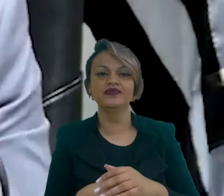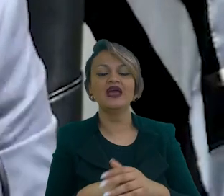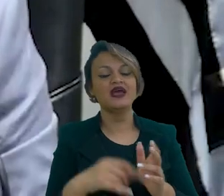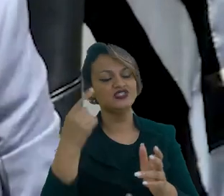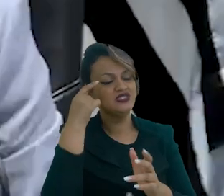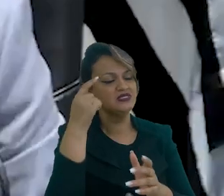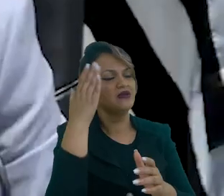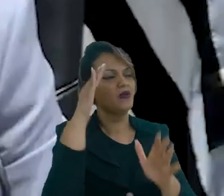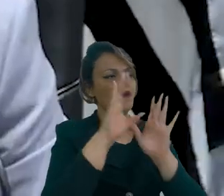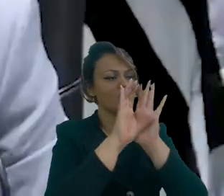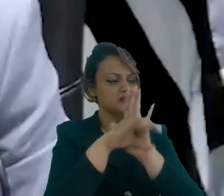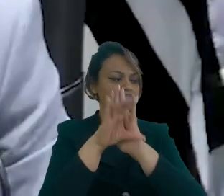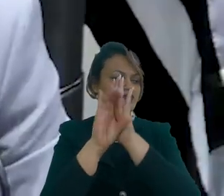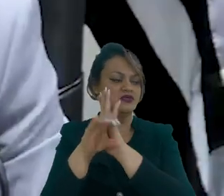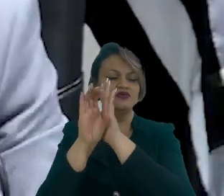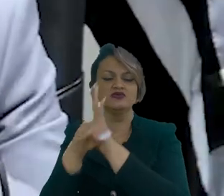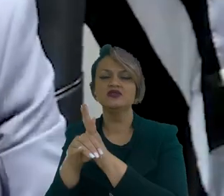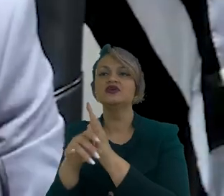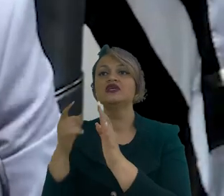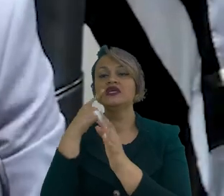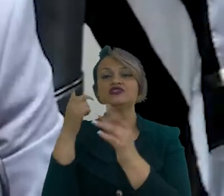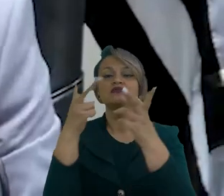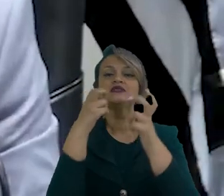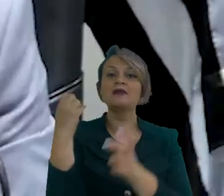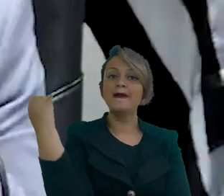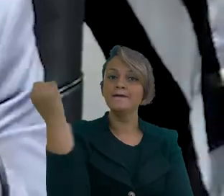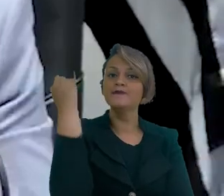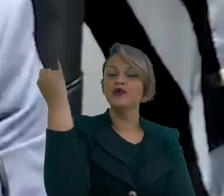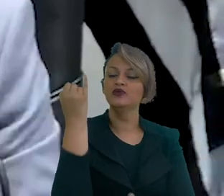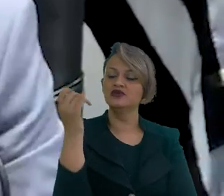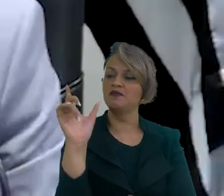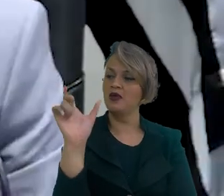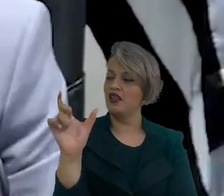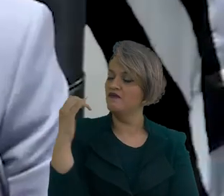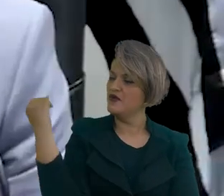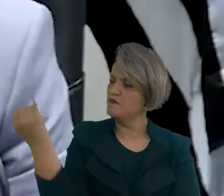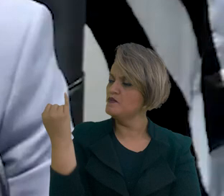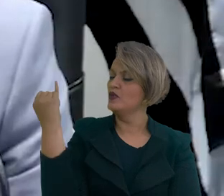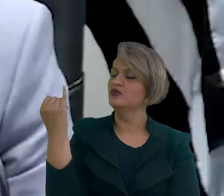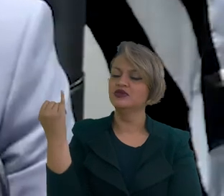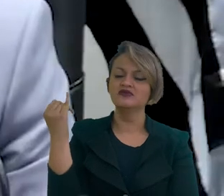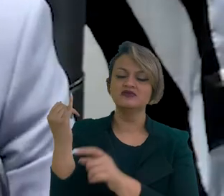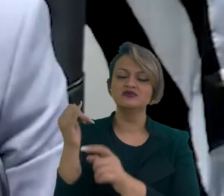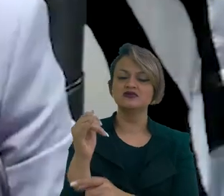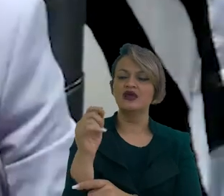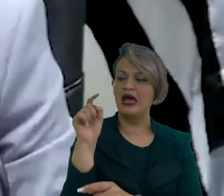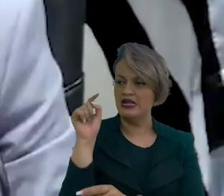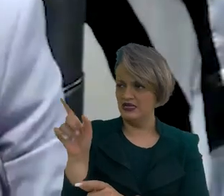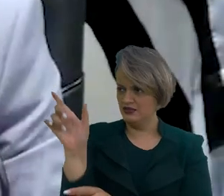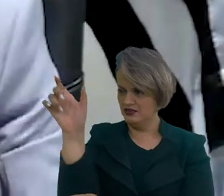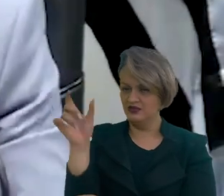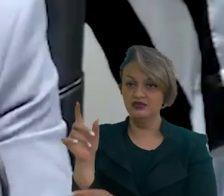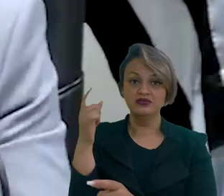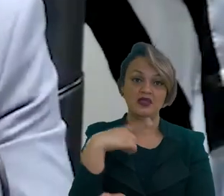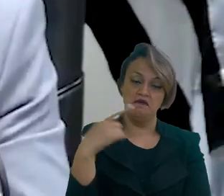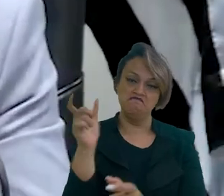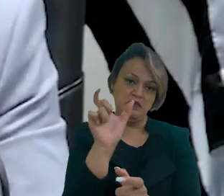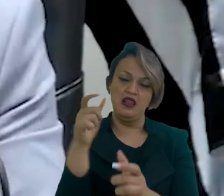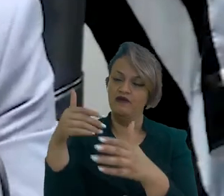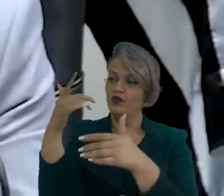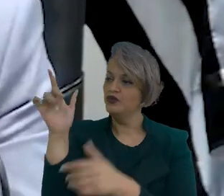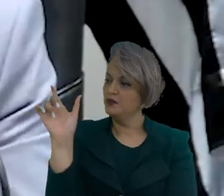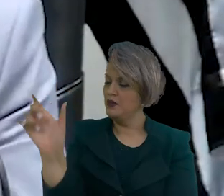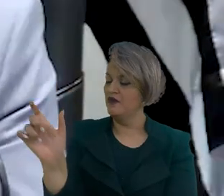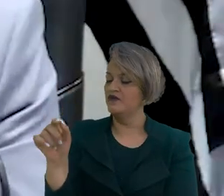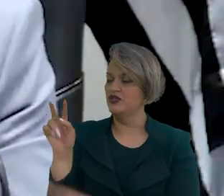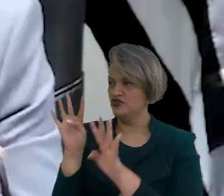fundo nós atuamos por meio de conceitos então quando a relevância da palavra né E até a menção foi o início